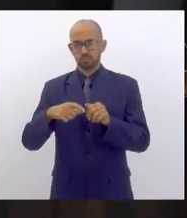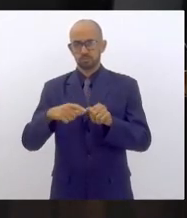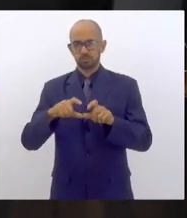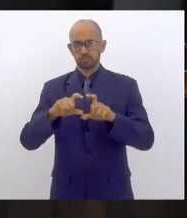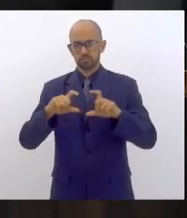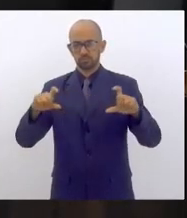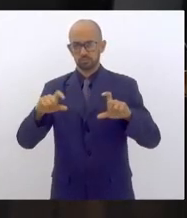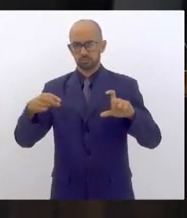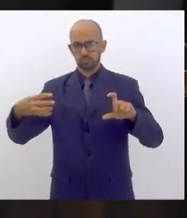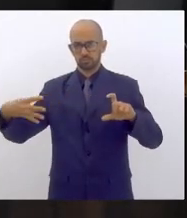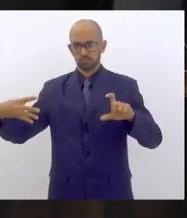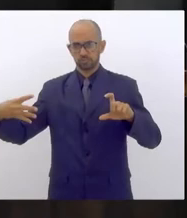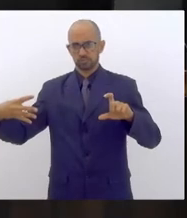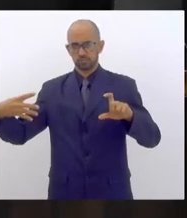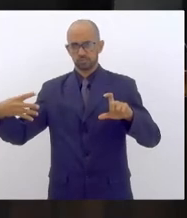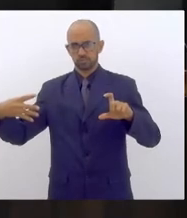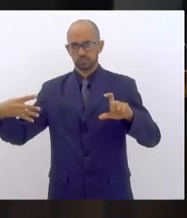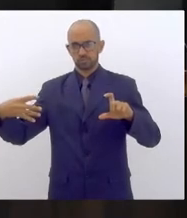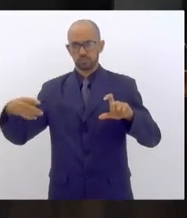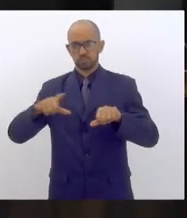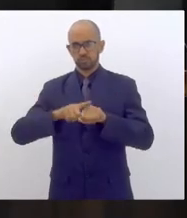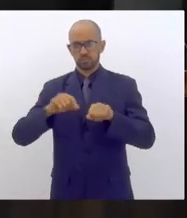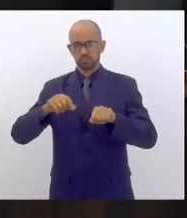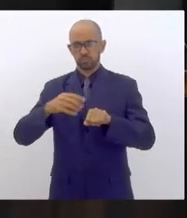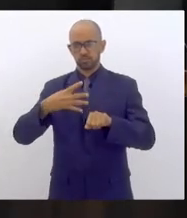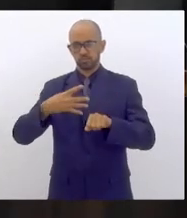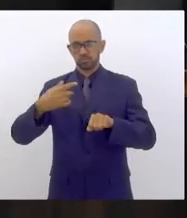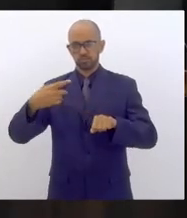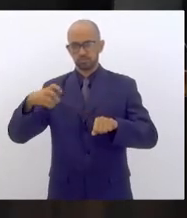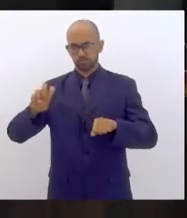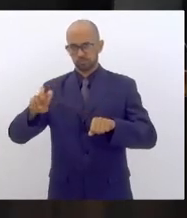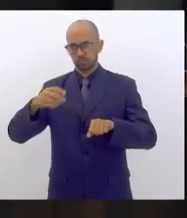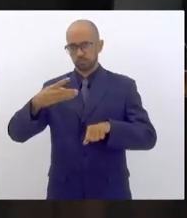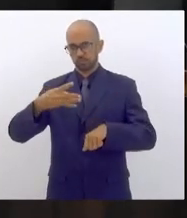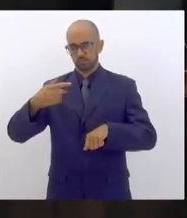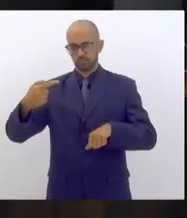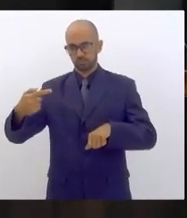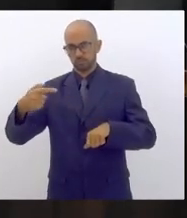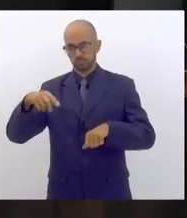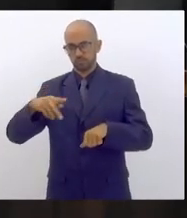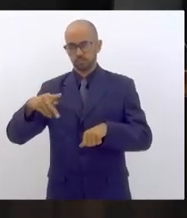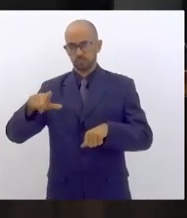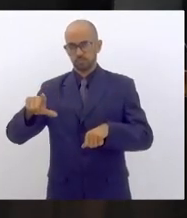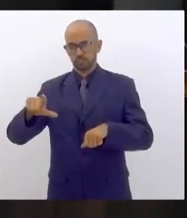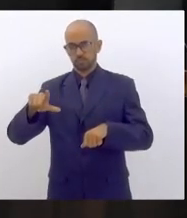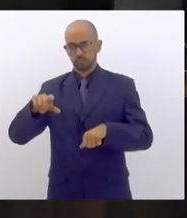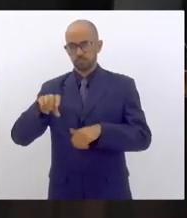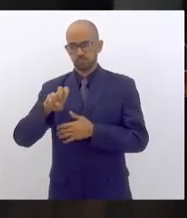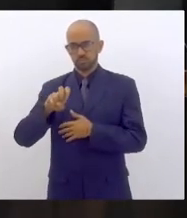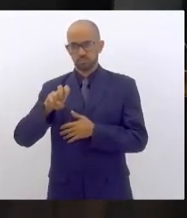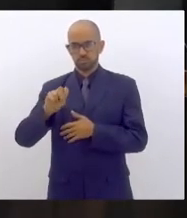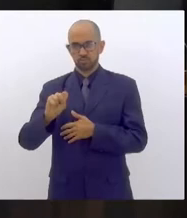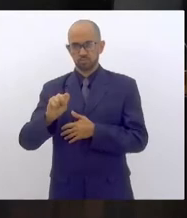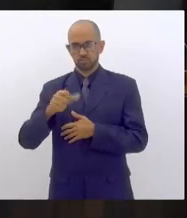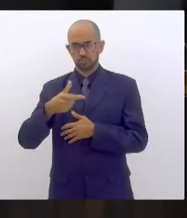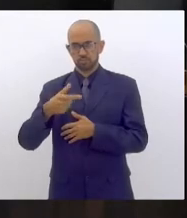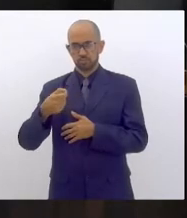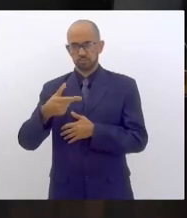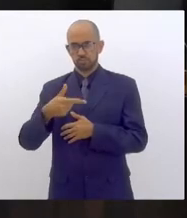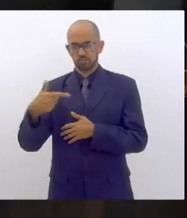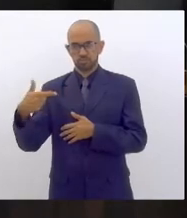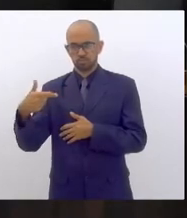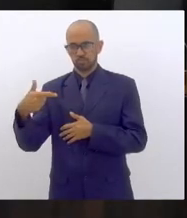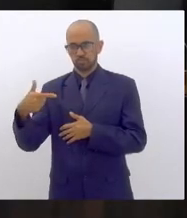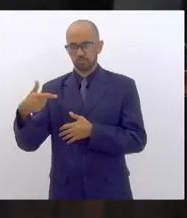27, do artigo 45, do artigo 47 do projeto de lei 58 de 22.